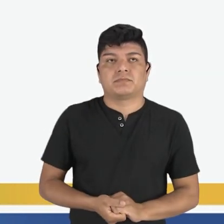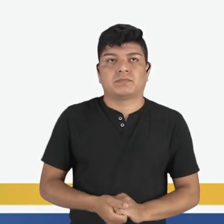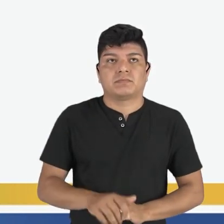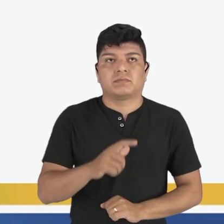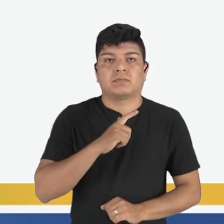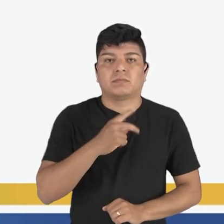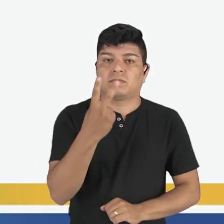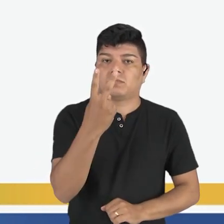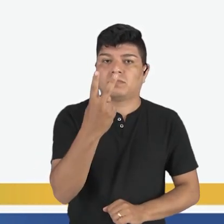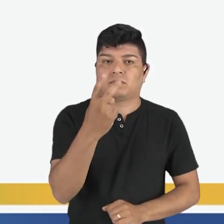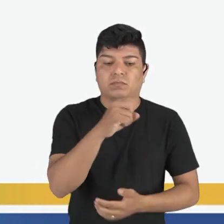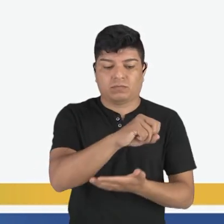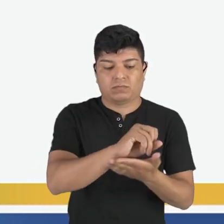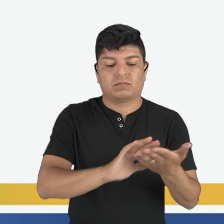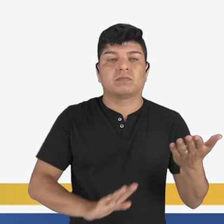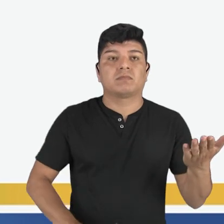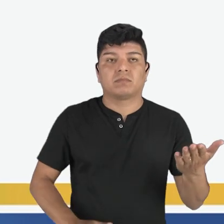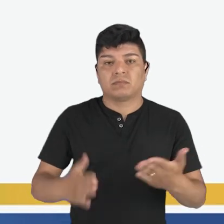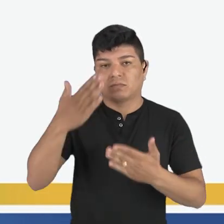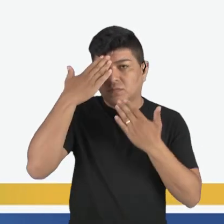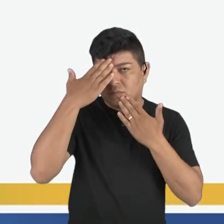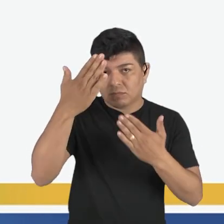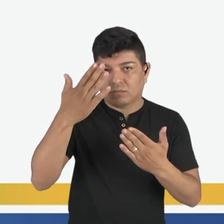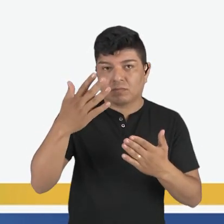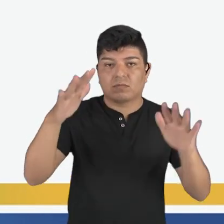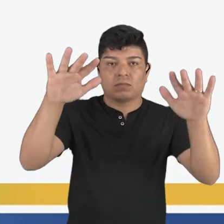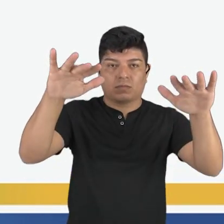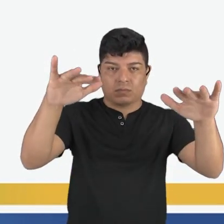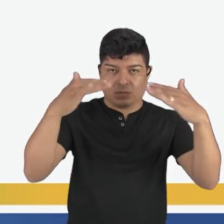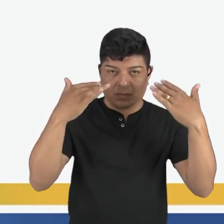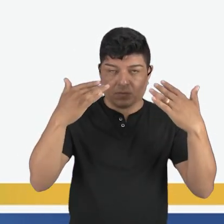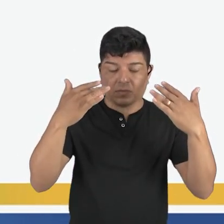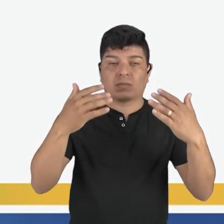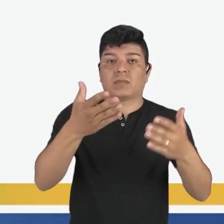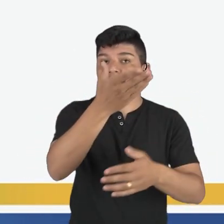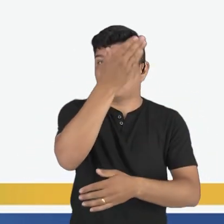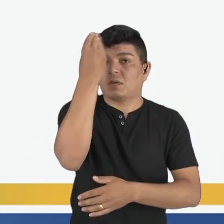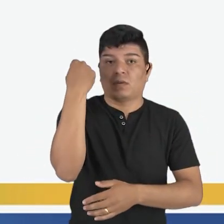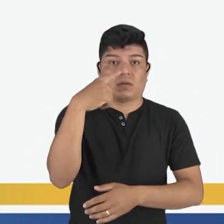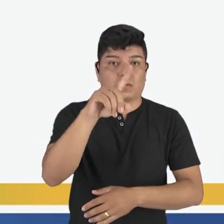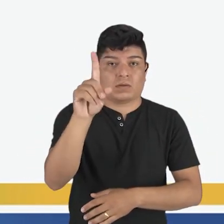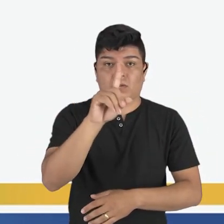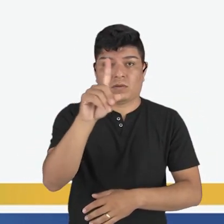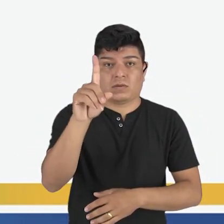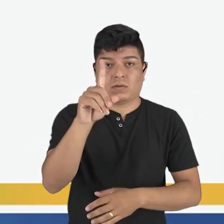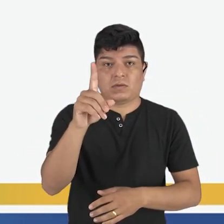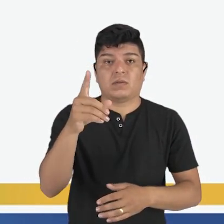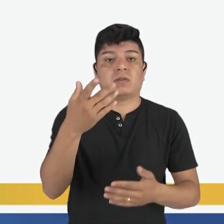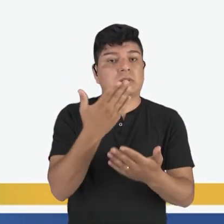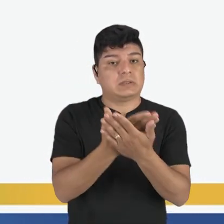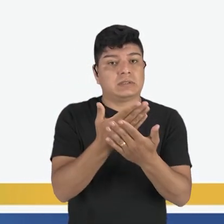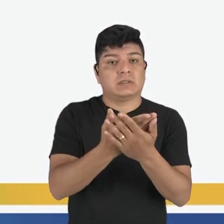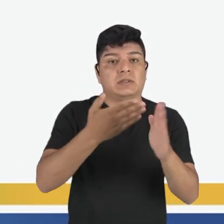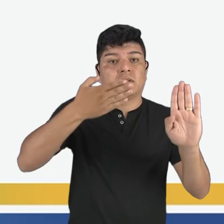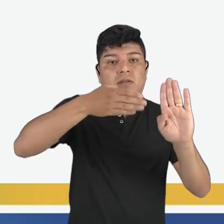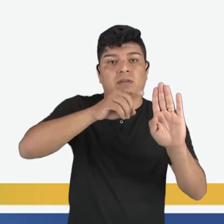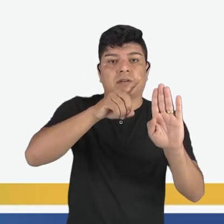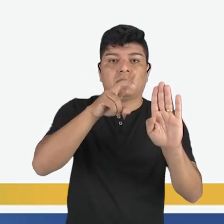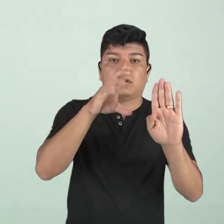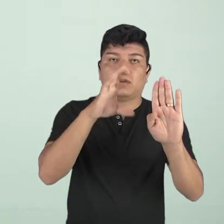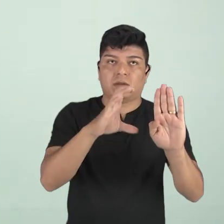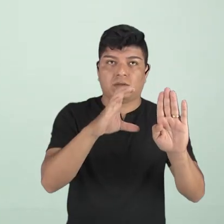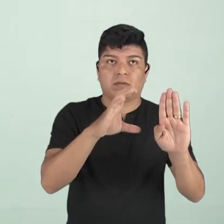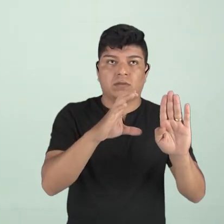2 atividades para você fazer, nós agradecemos a sua atenção. Não esqueça de clicar essa aula na plataforma